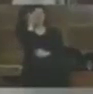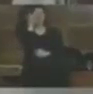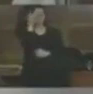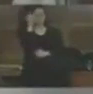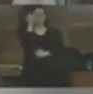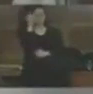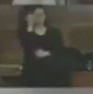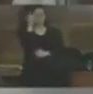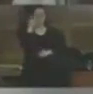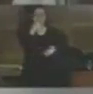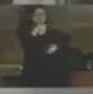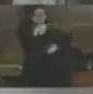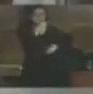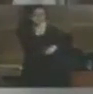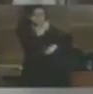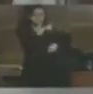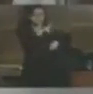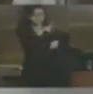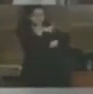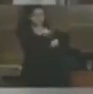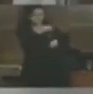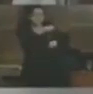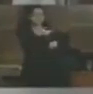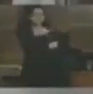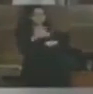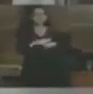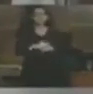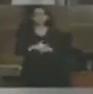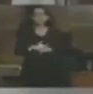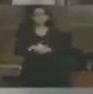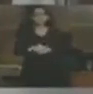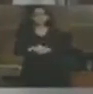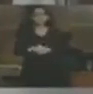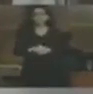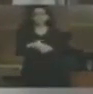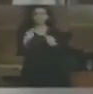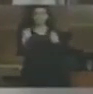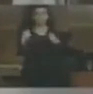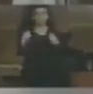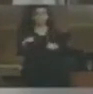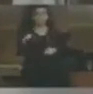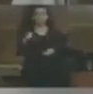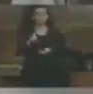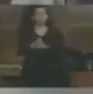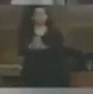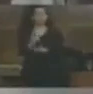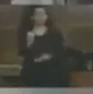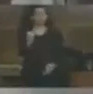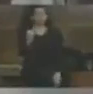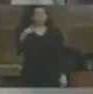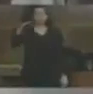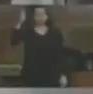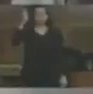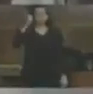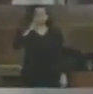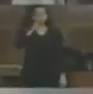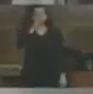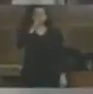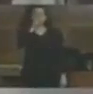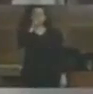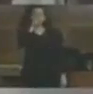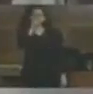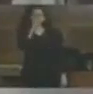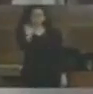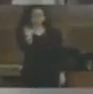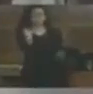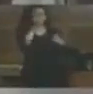Zé Dirceu, Fernando Henrique Cardoso, são isentos de imposto de renda. Vocês sabiam disso? Que eles não pagam imposto de